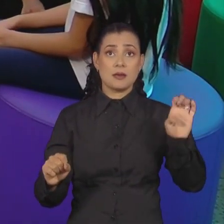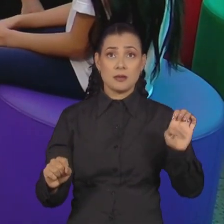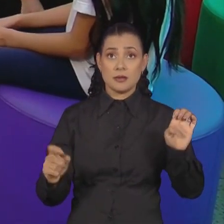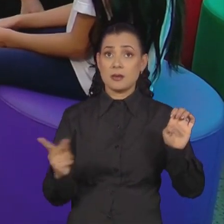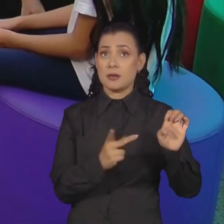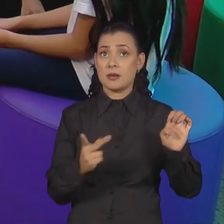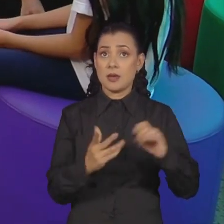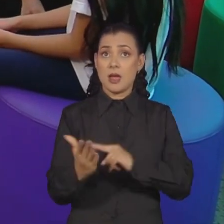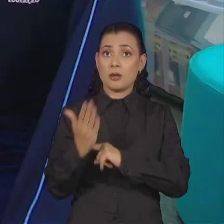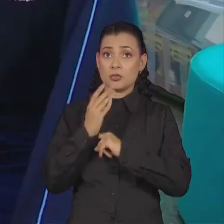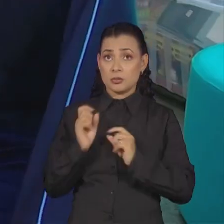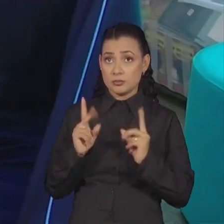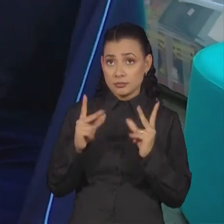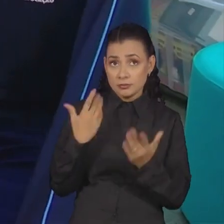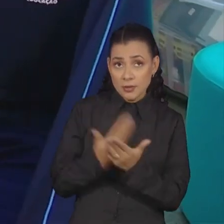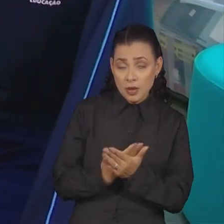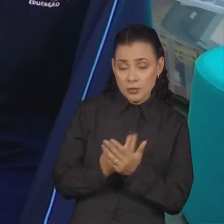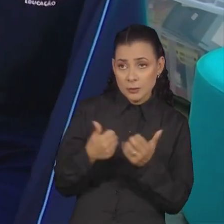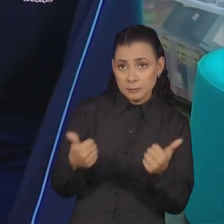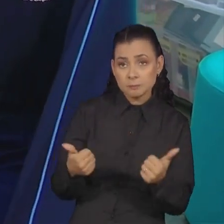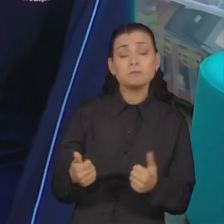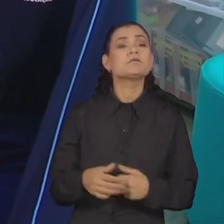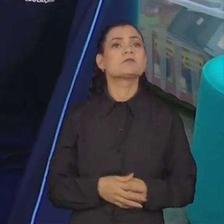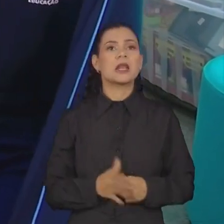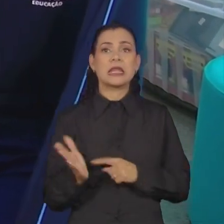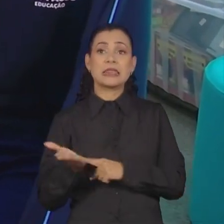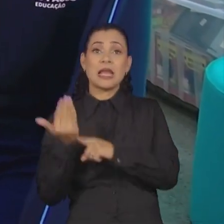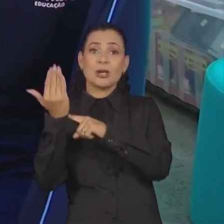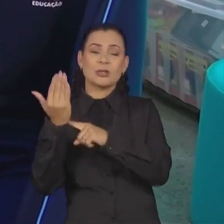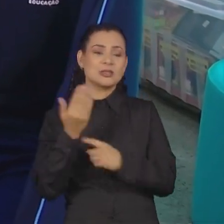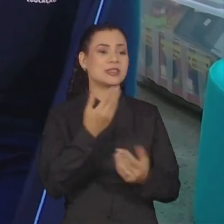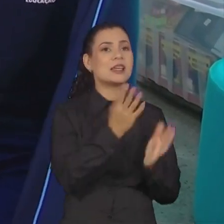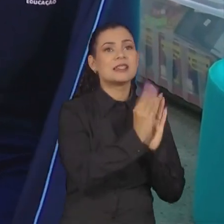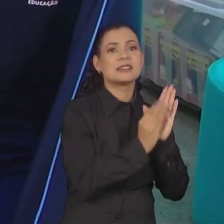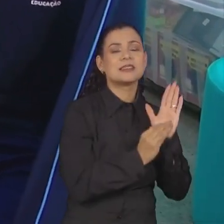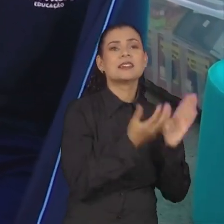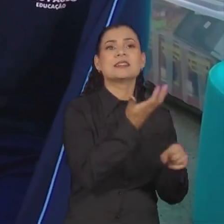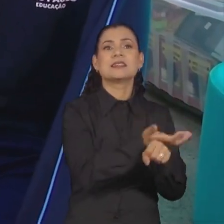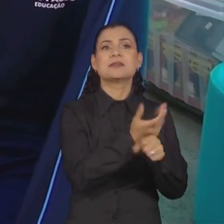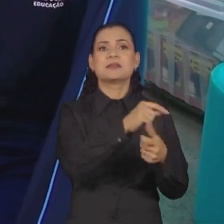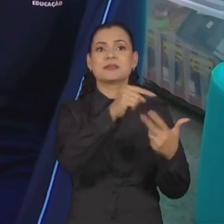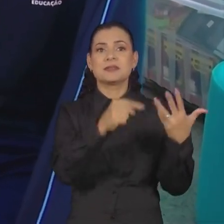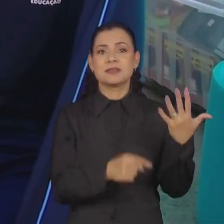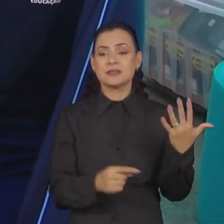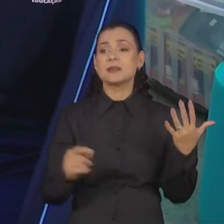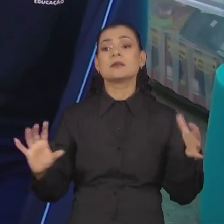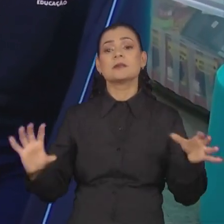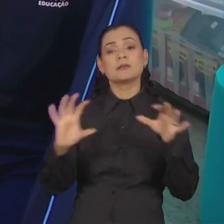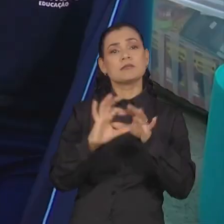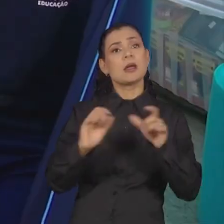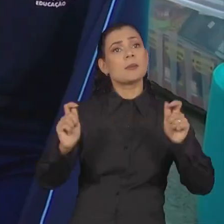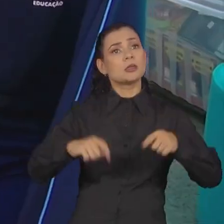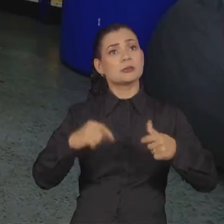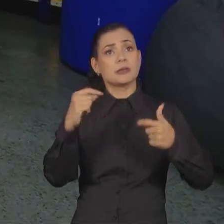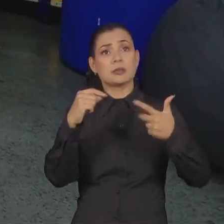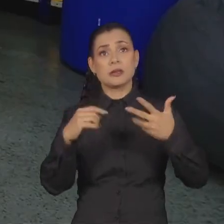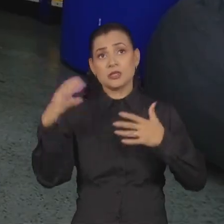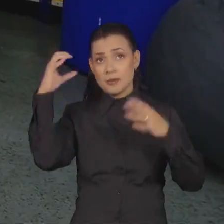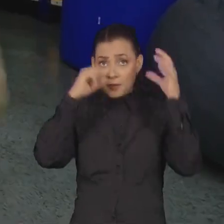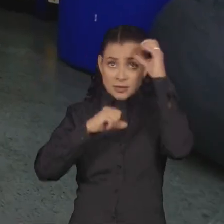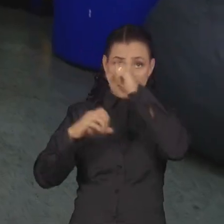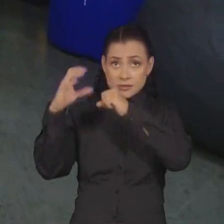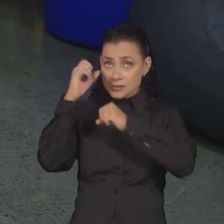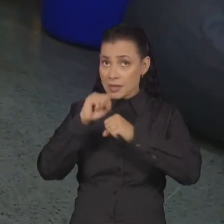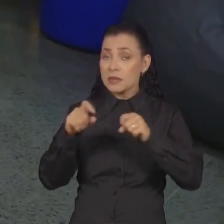gente especificamente nessa aula. Ao unir tecnologia aos conteúdos das disciplinas regulares, ampliamos as possibilidades de